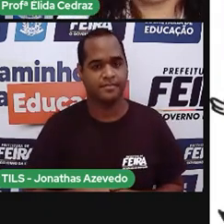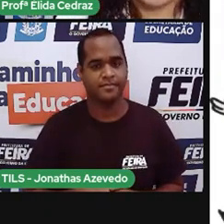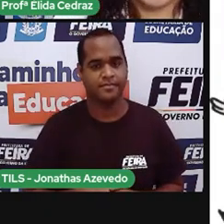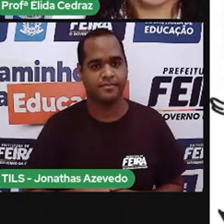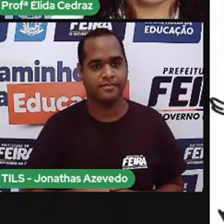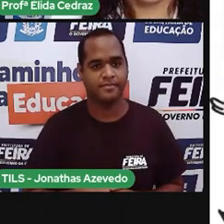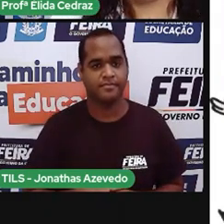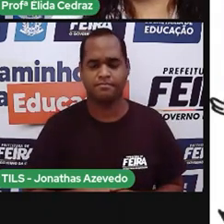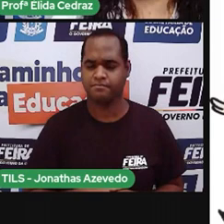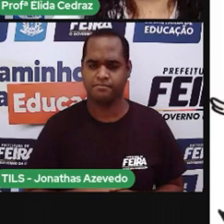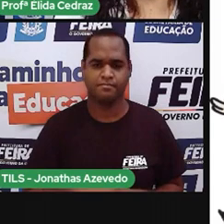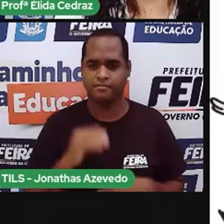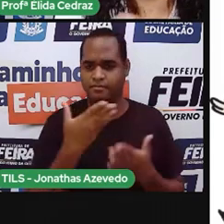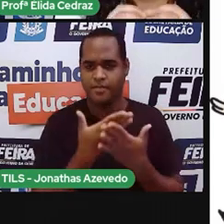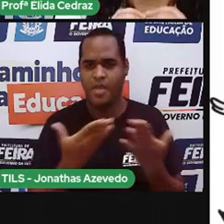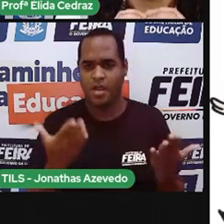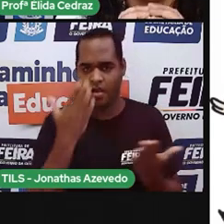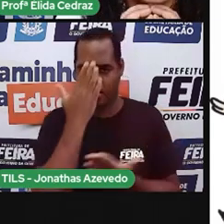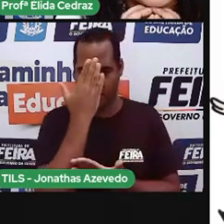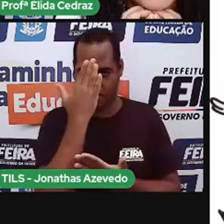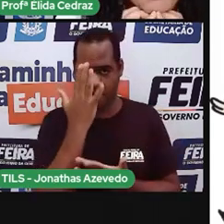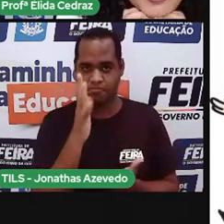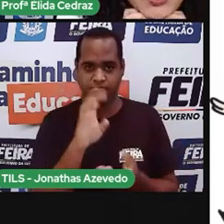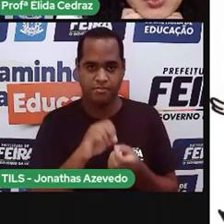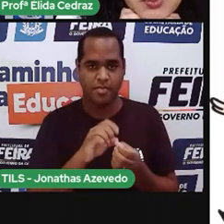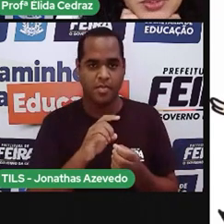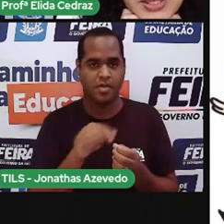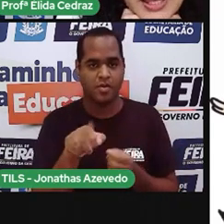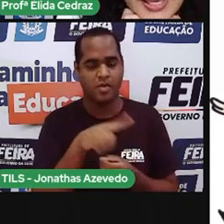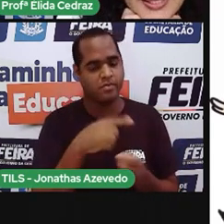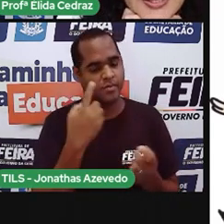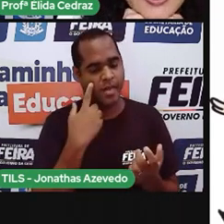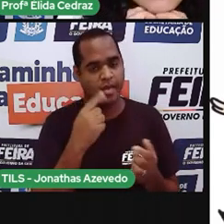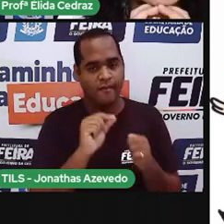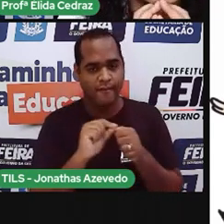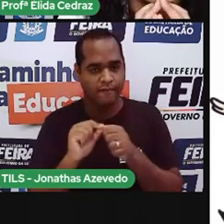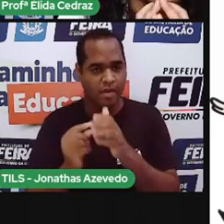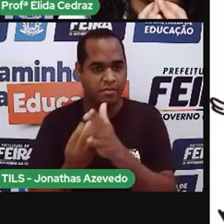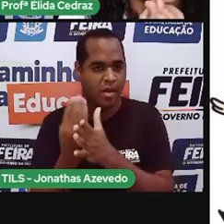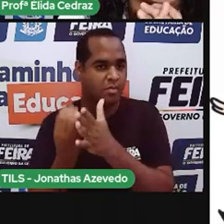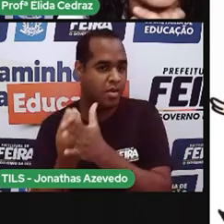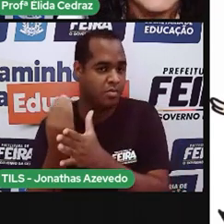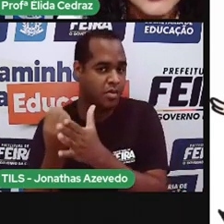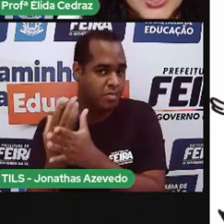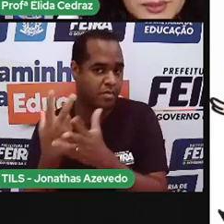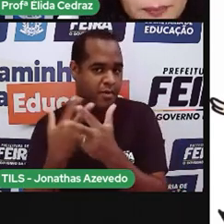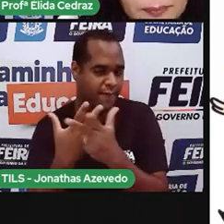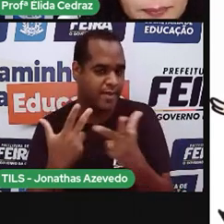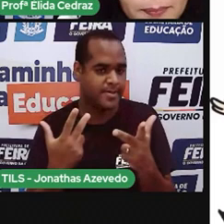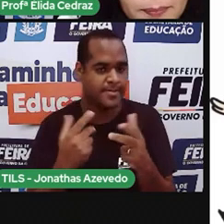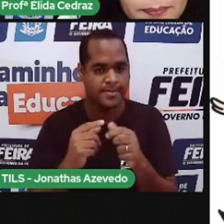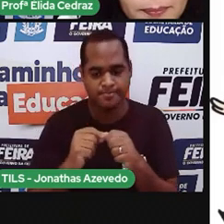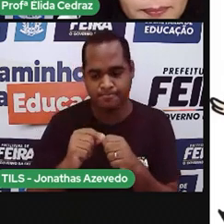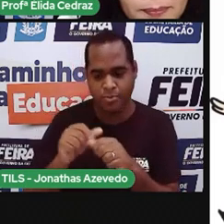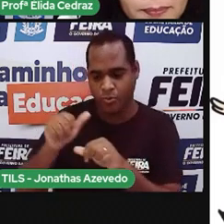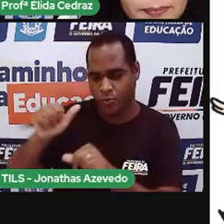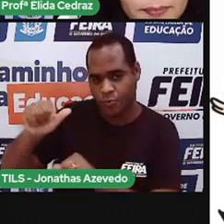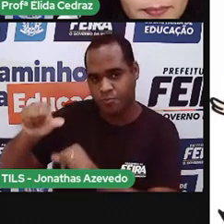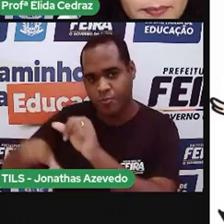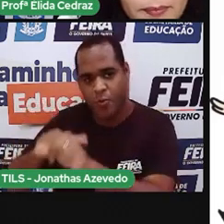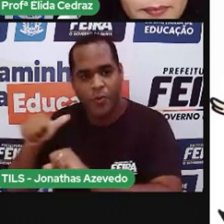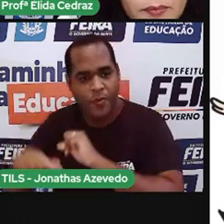Vocês sabiam que nós podemos produzir instrumentos musicais com a reciclagem?